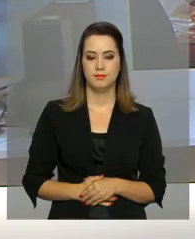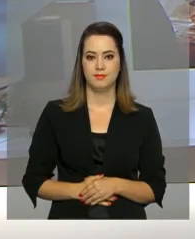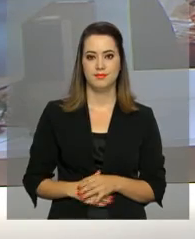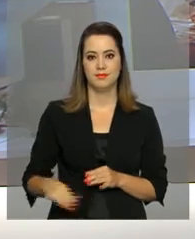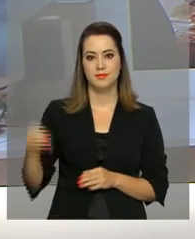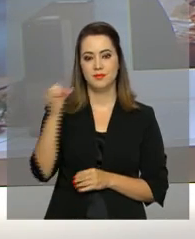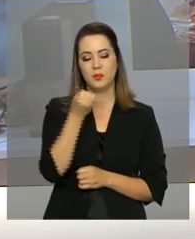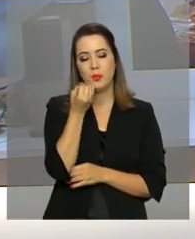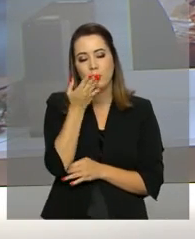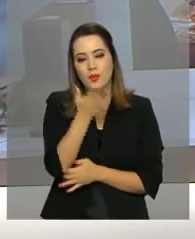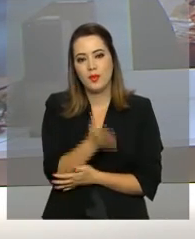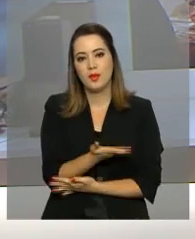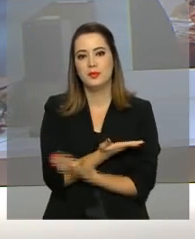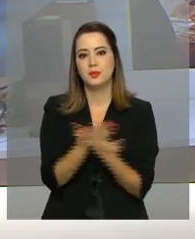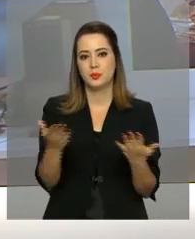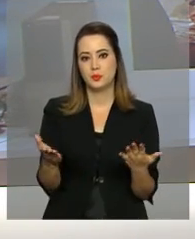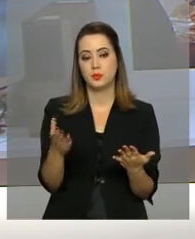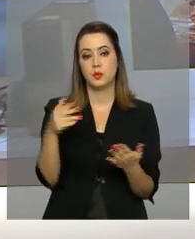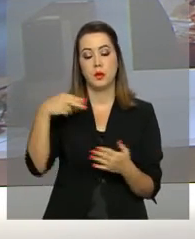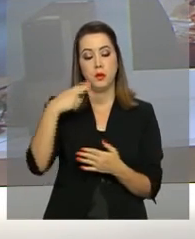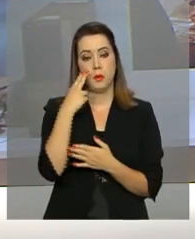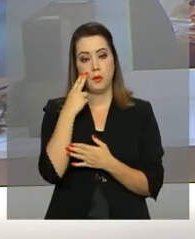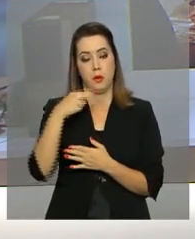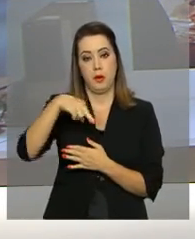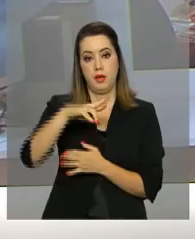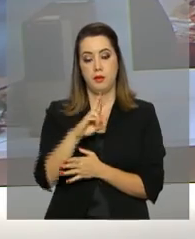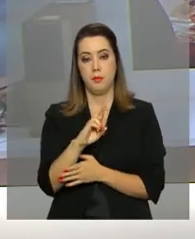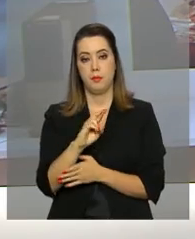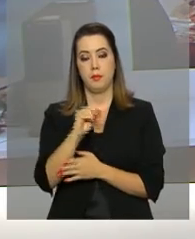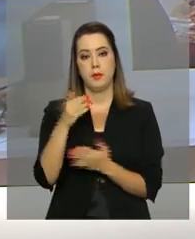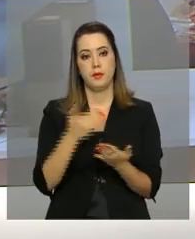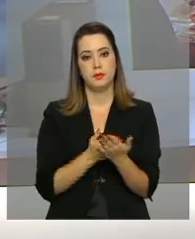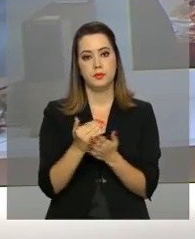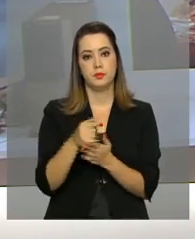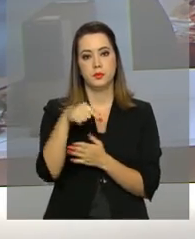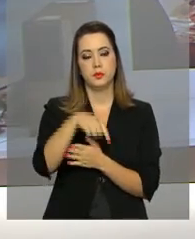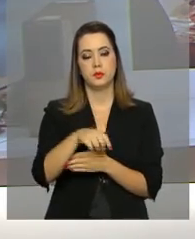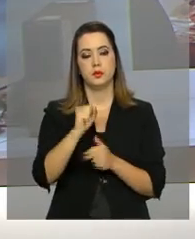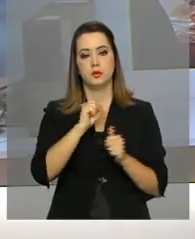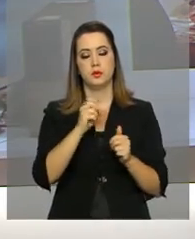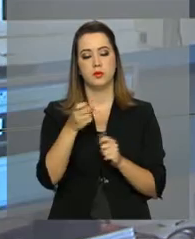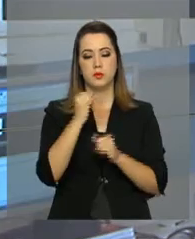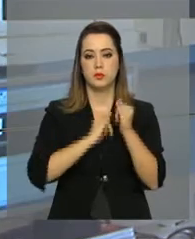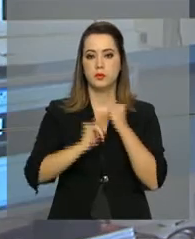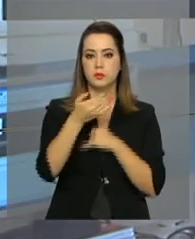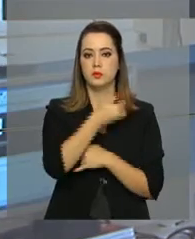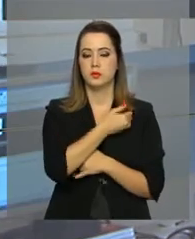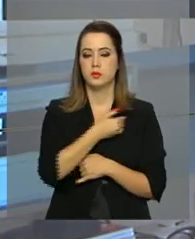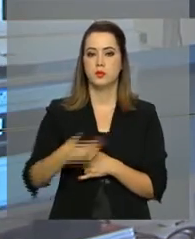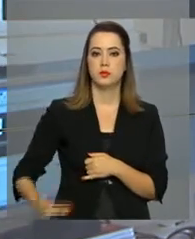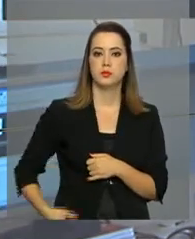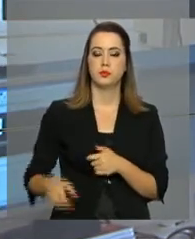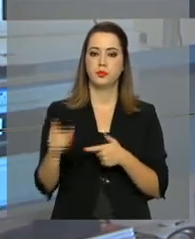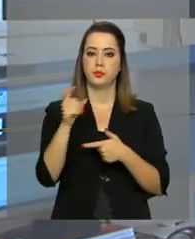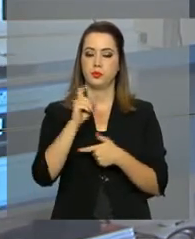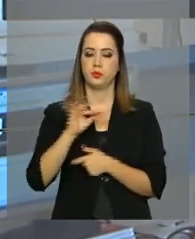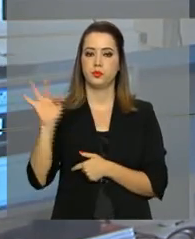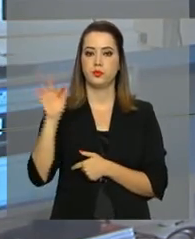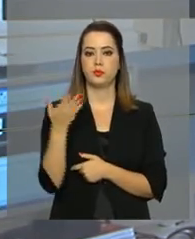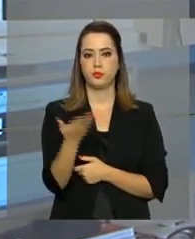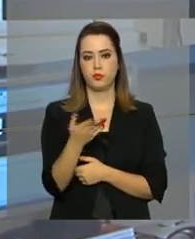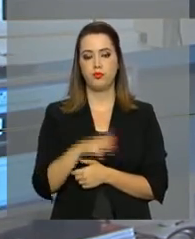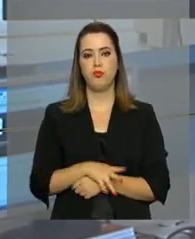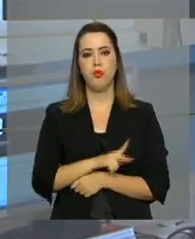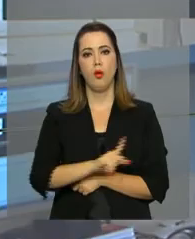Olá, uma ótima tarde para você. O repórter NBR está de volta com as notícias do governo federal. O presidente Michel Temer